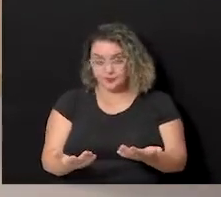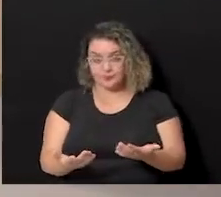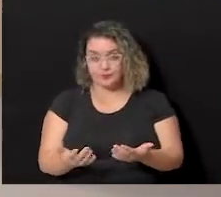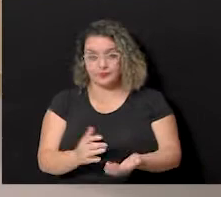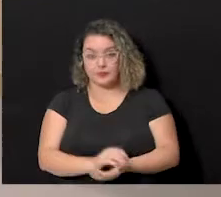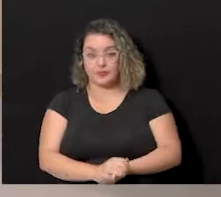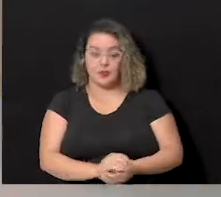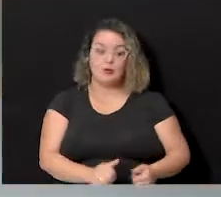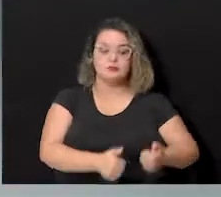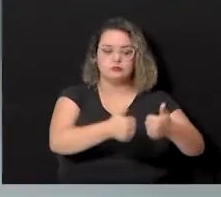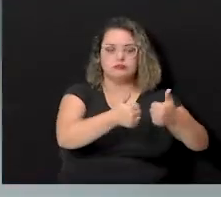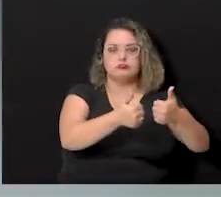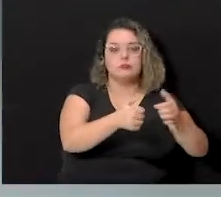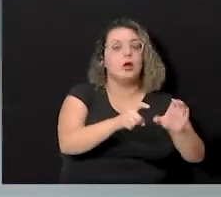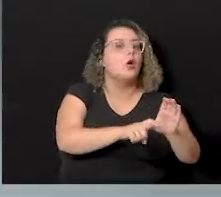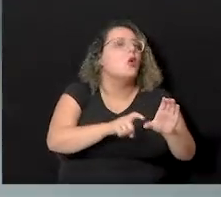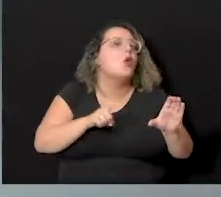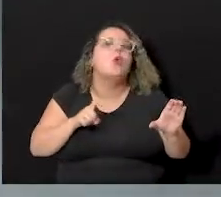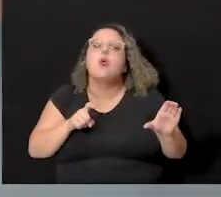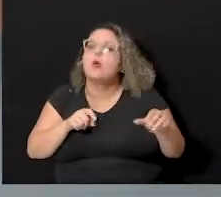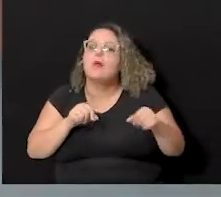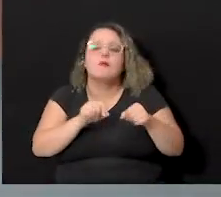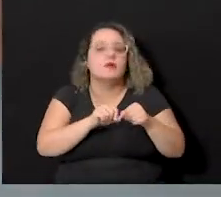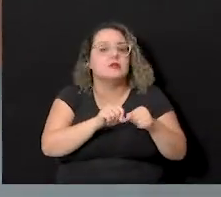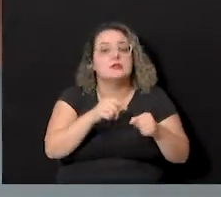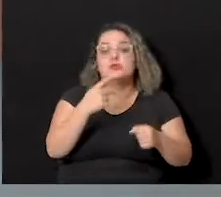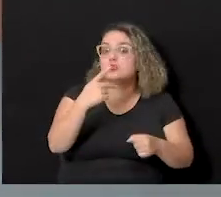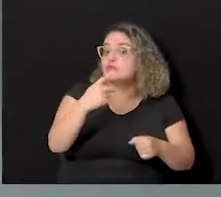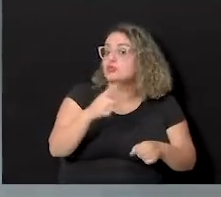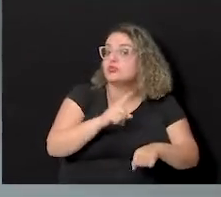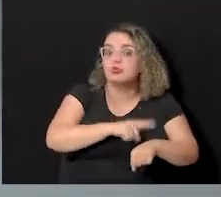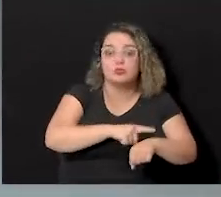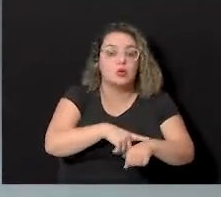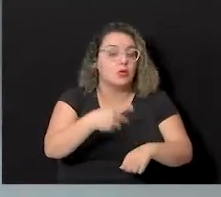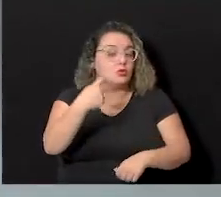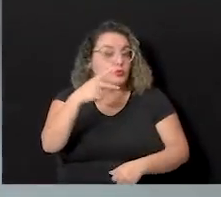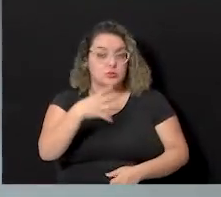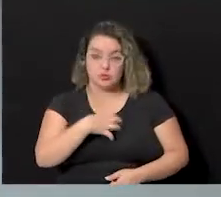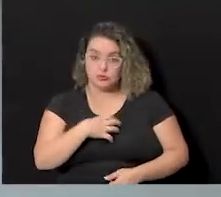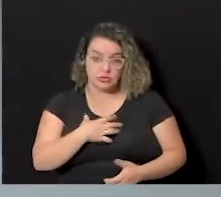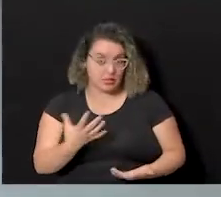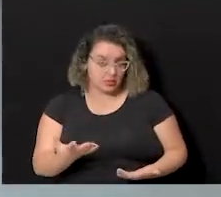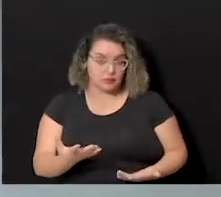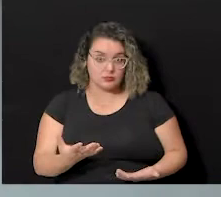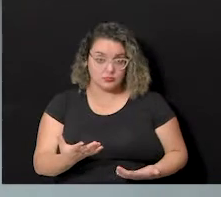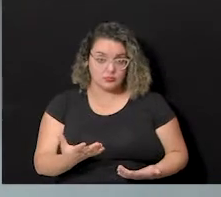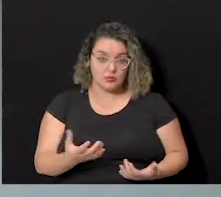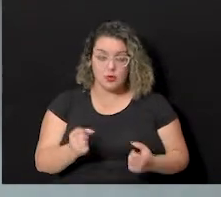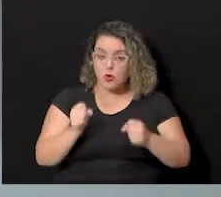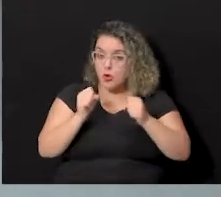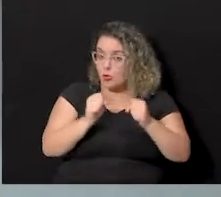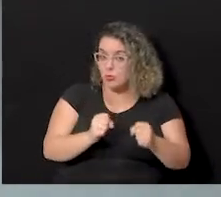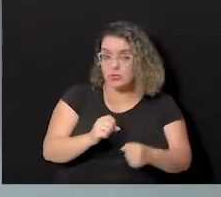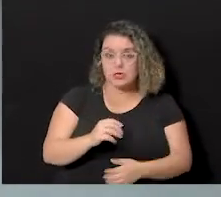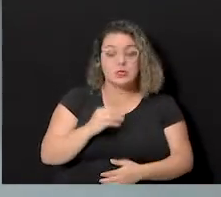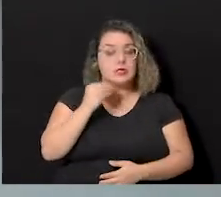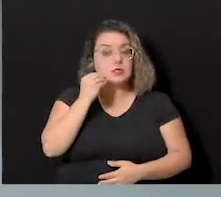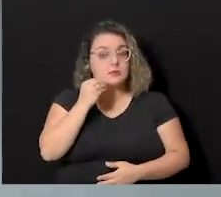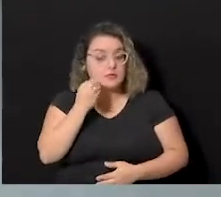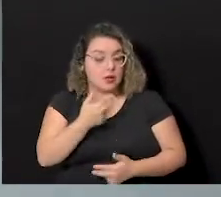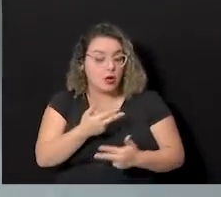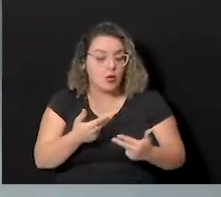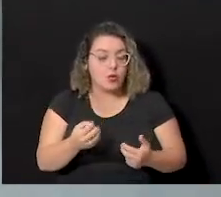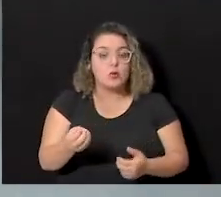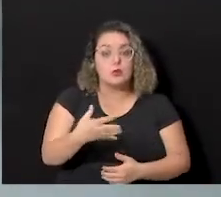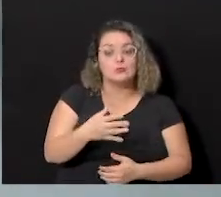mais independência, né? Você vai poder fazer as coisas no seu tempo e da forma como você quiser. Você vai poder experimentar algo